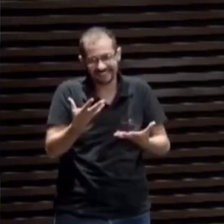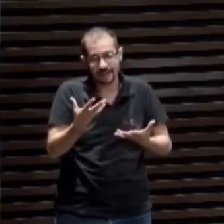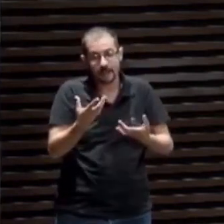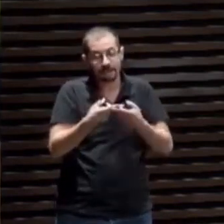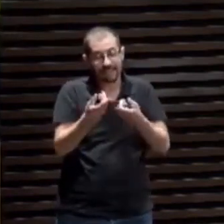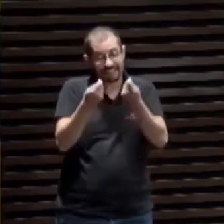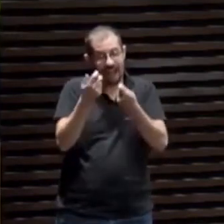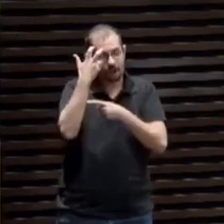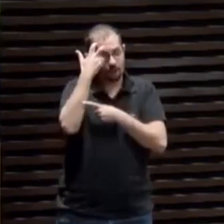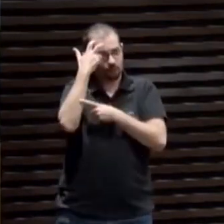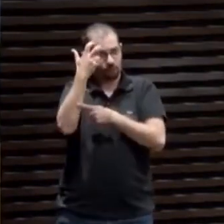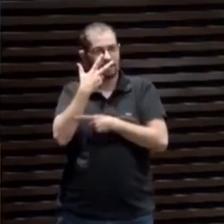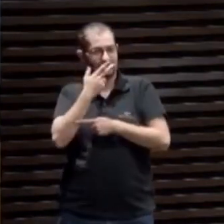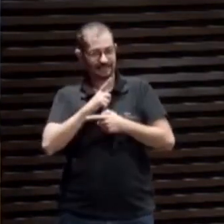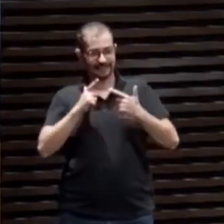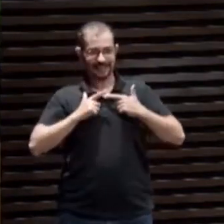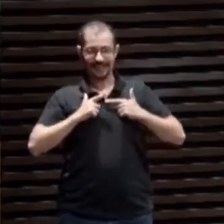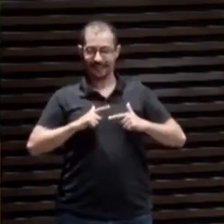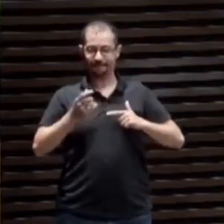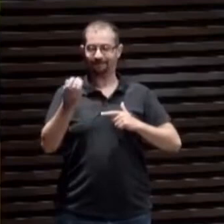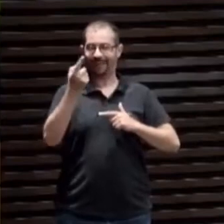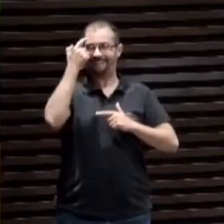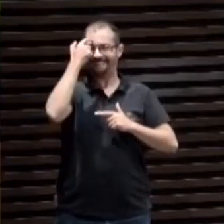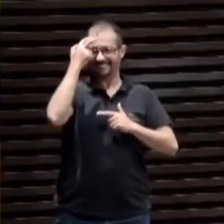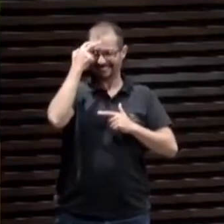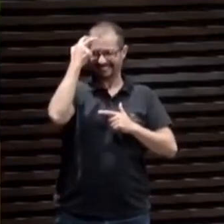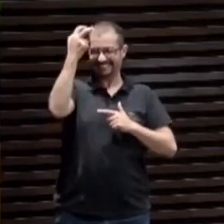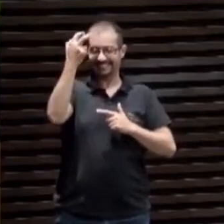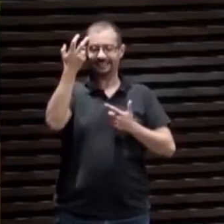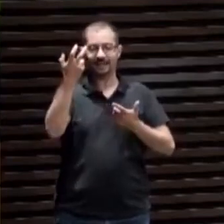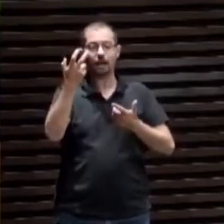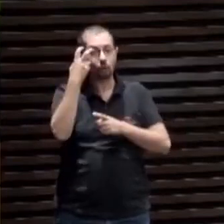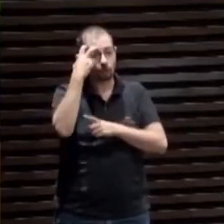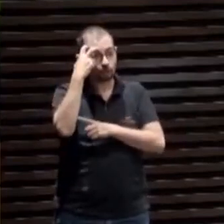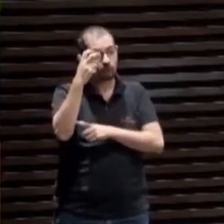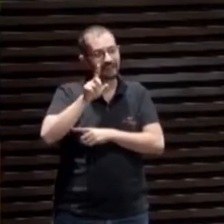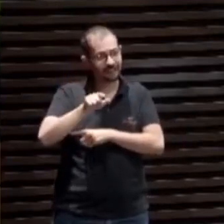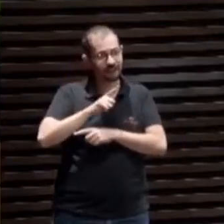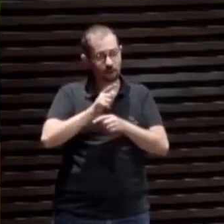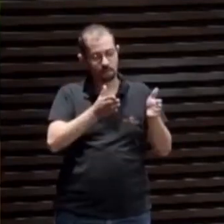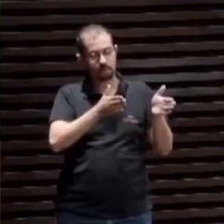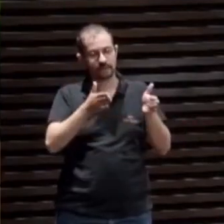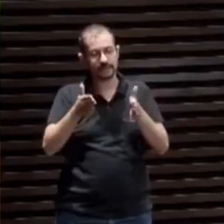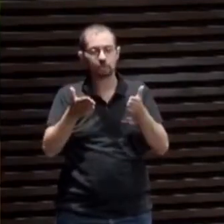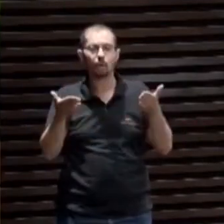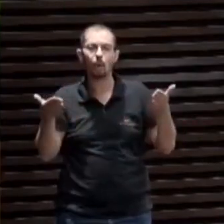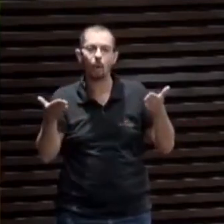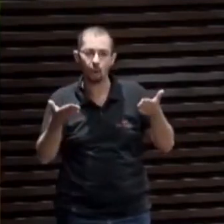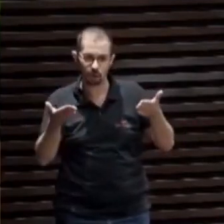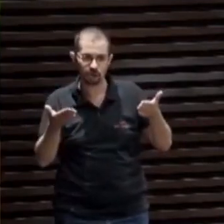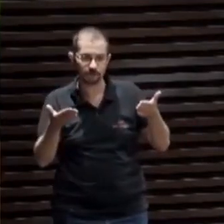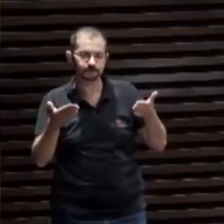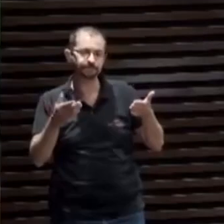Cultura é um processo de... E aquilo foi uma coisa maravilhosa. Hoje eu tenho